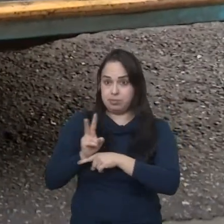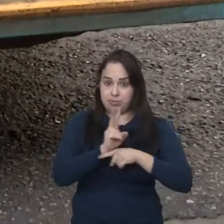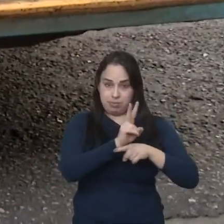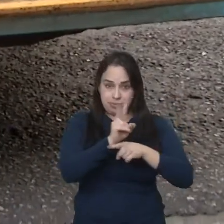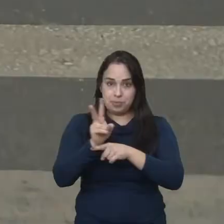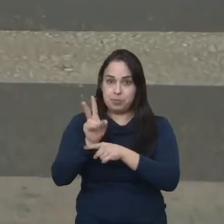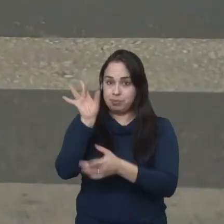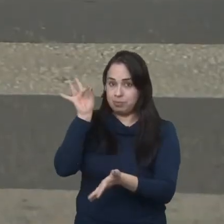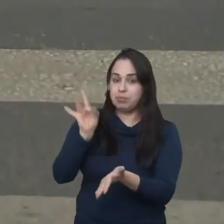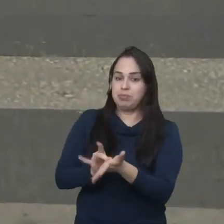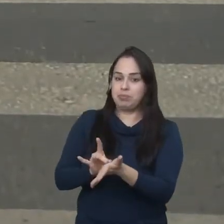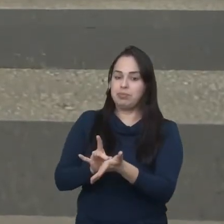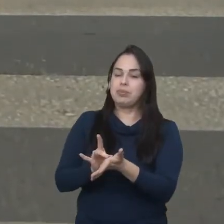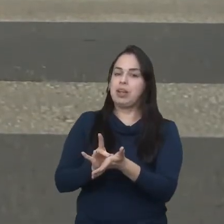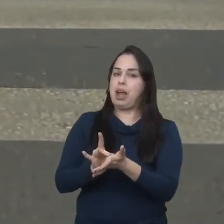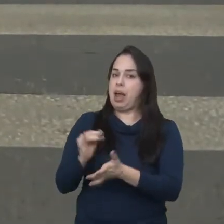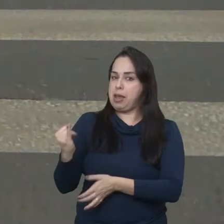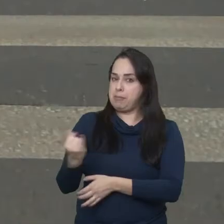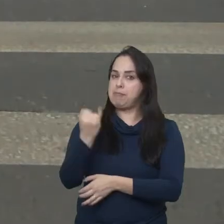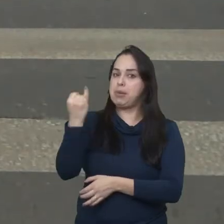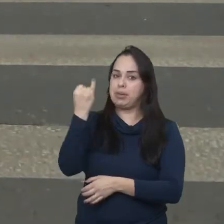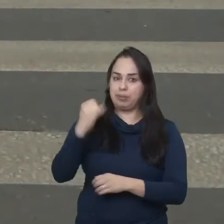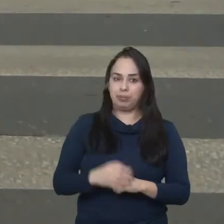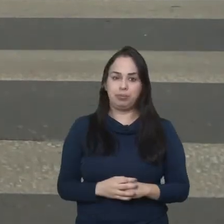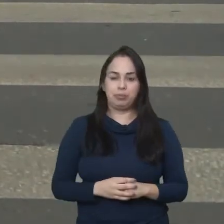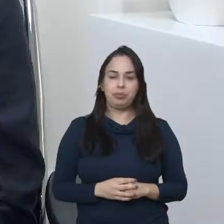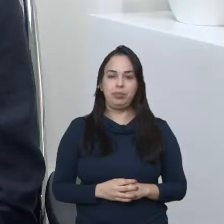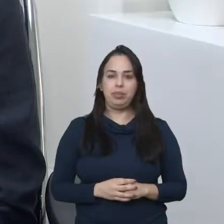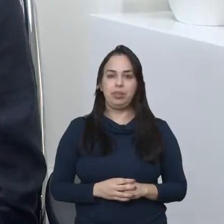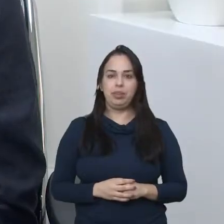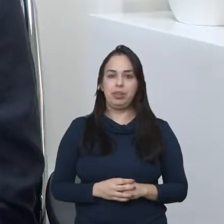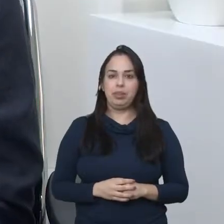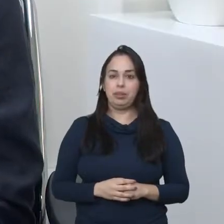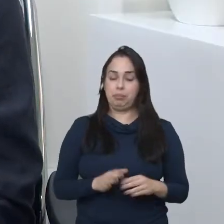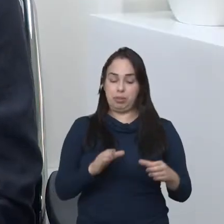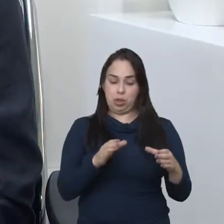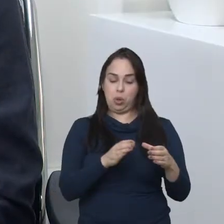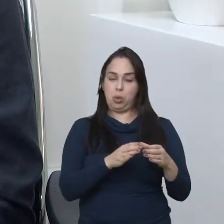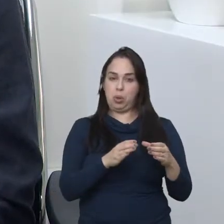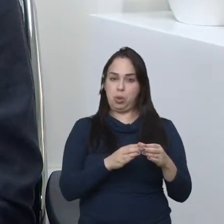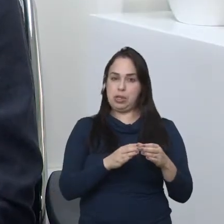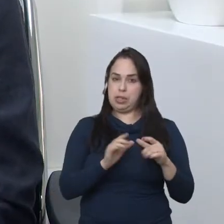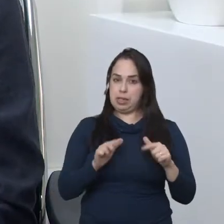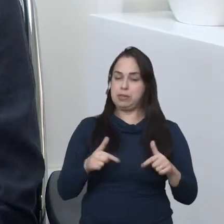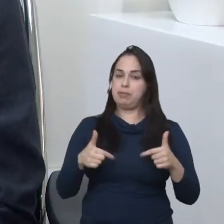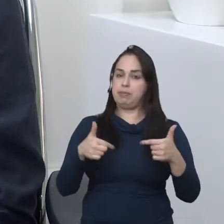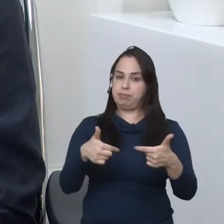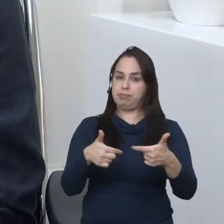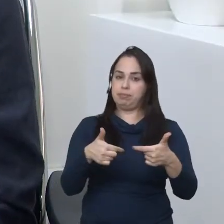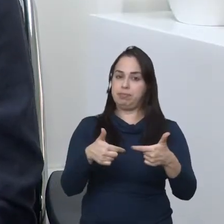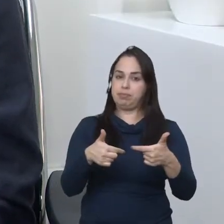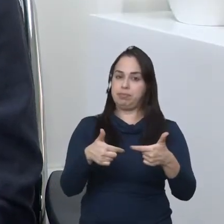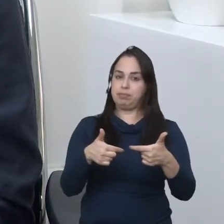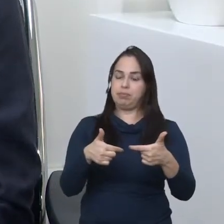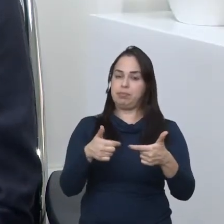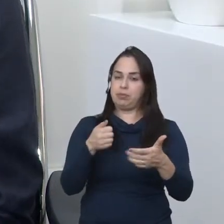que a legislação seja aplicada também é fundamental. Nosso conselho tem atuado de